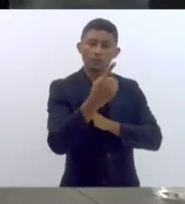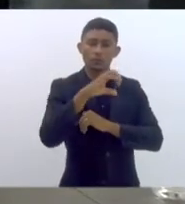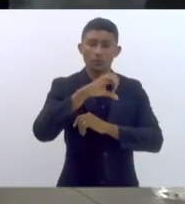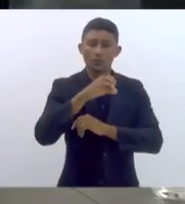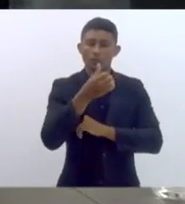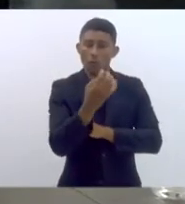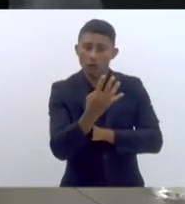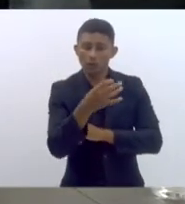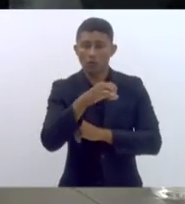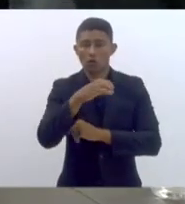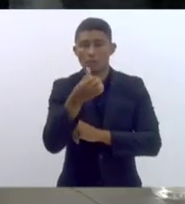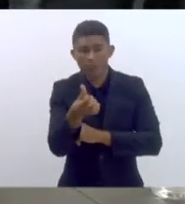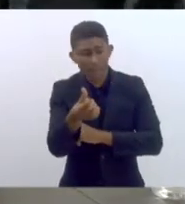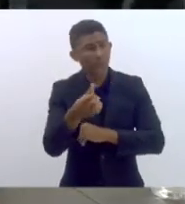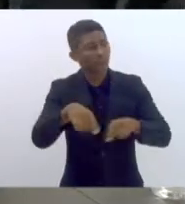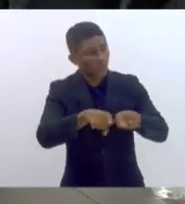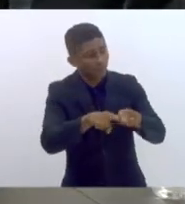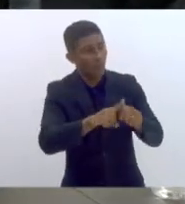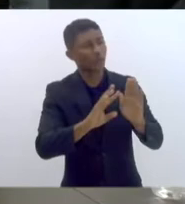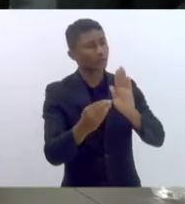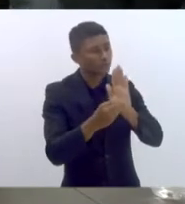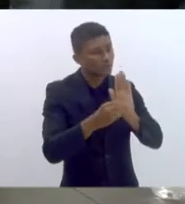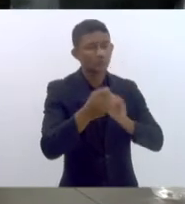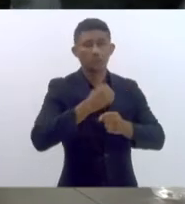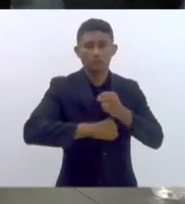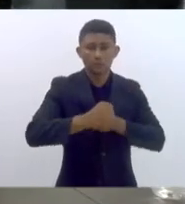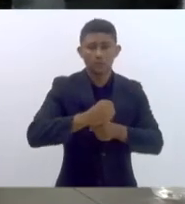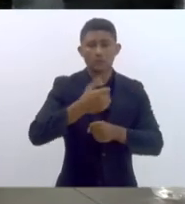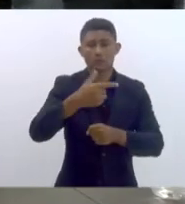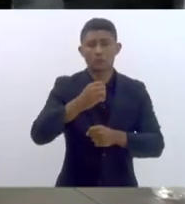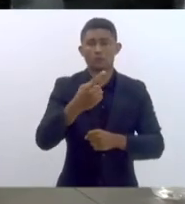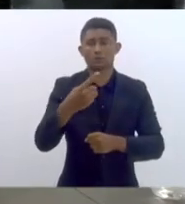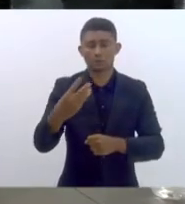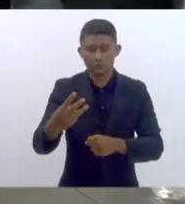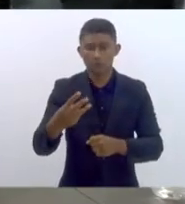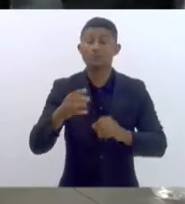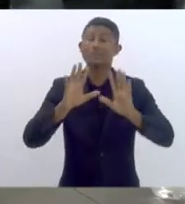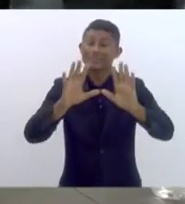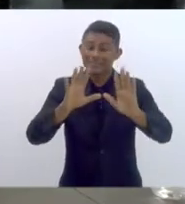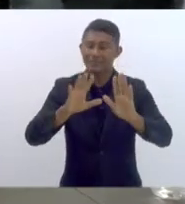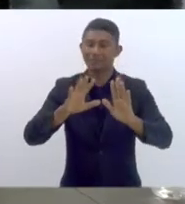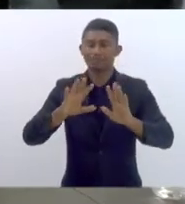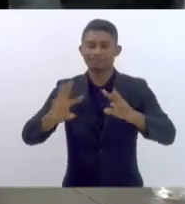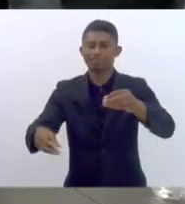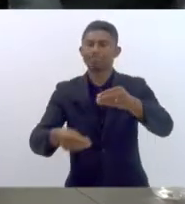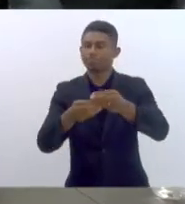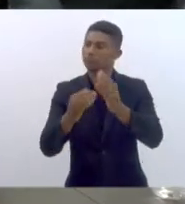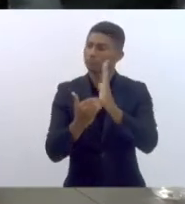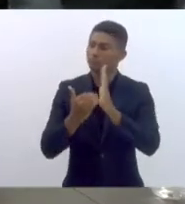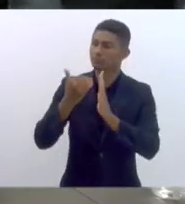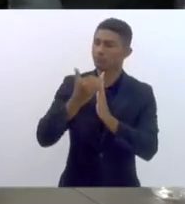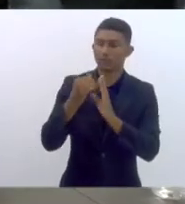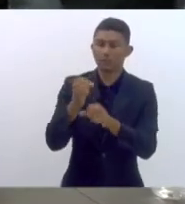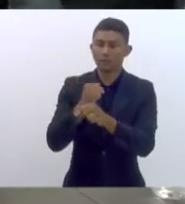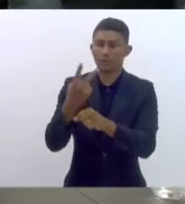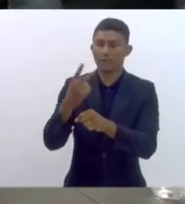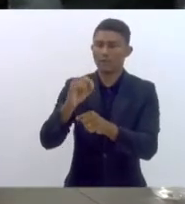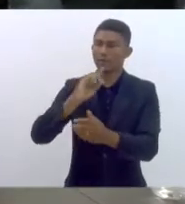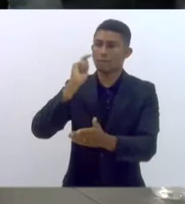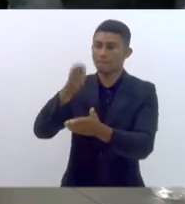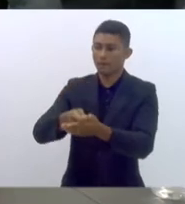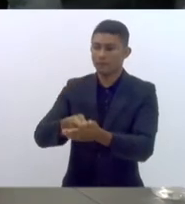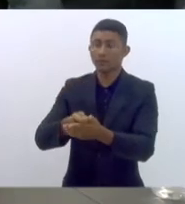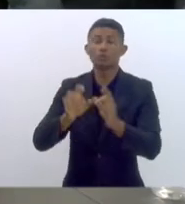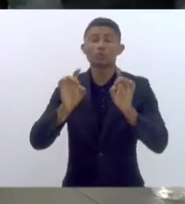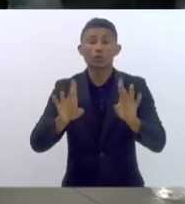2013. Mas, como o período adicional de 20 anos para pagamento dado a 94.96 foi somente na